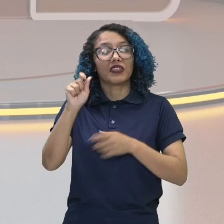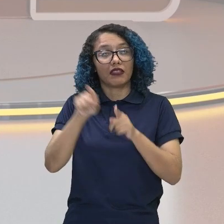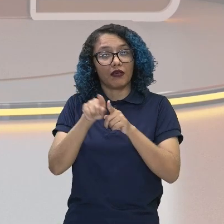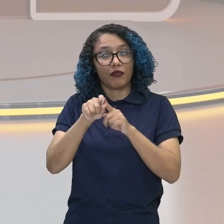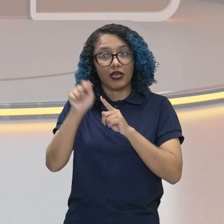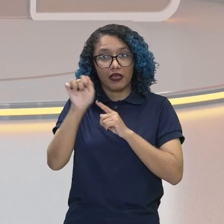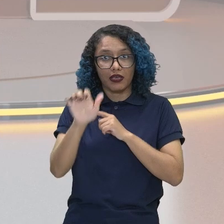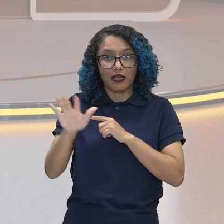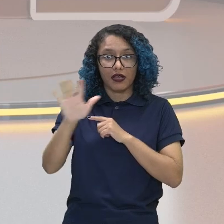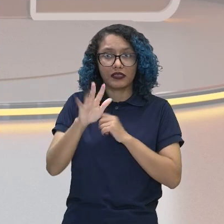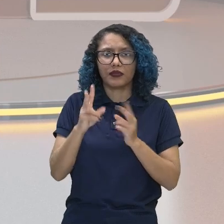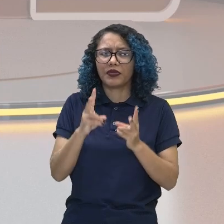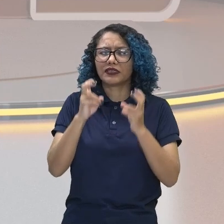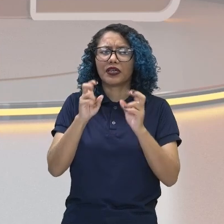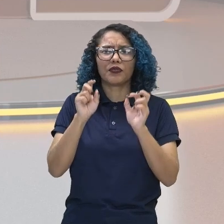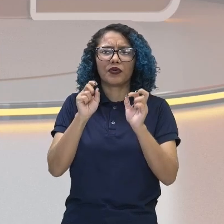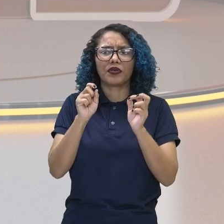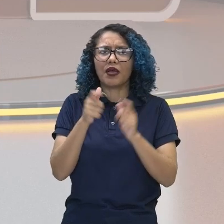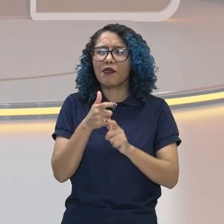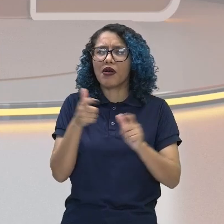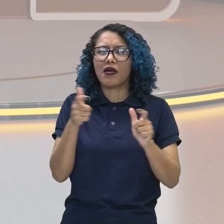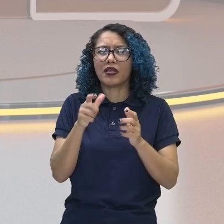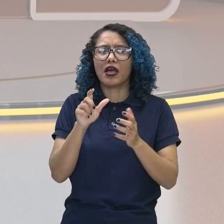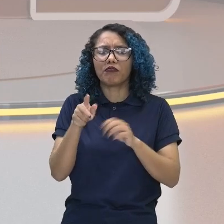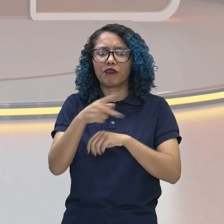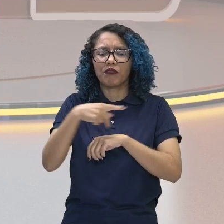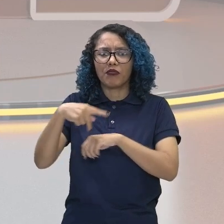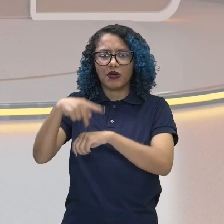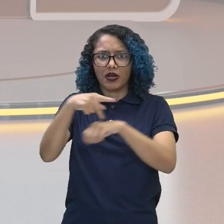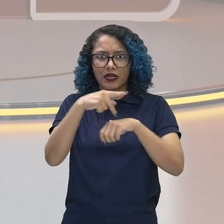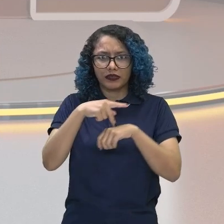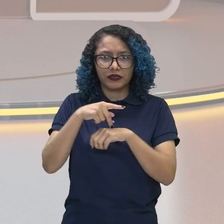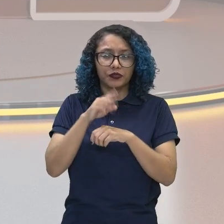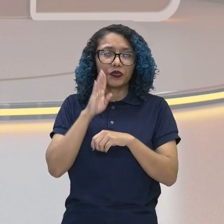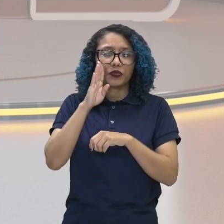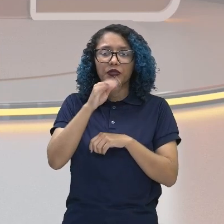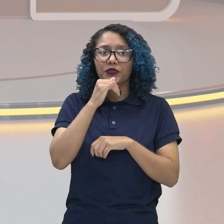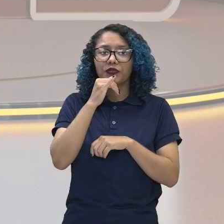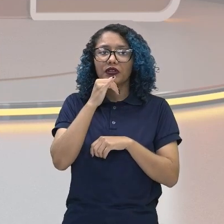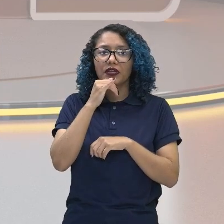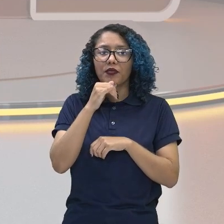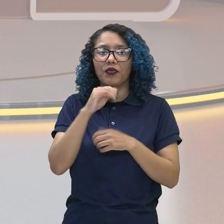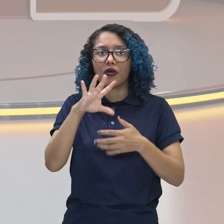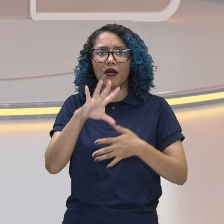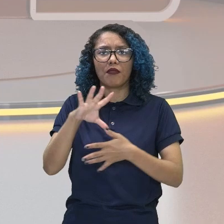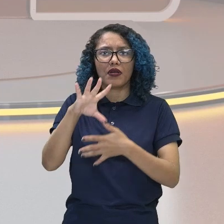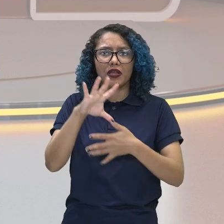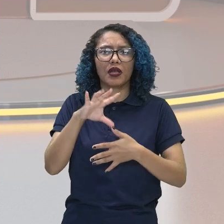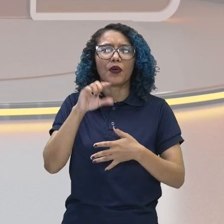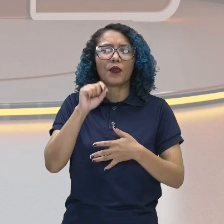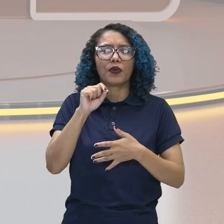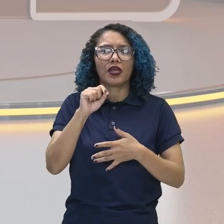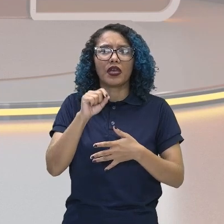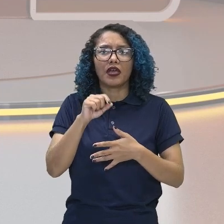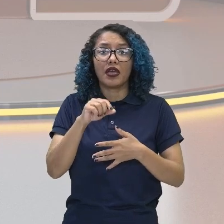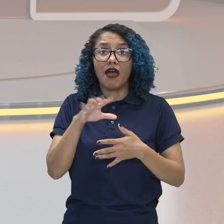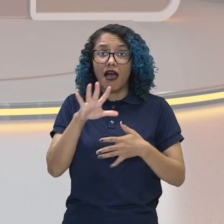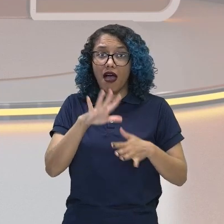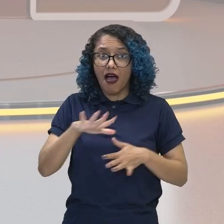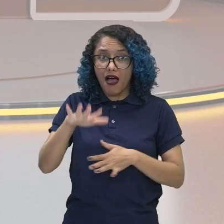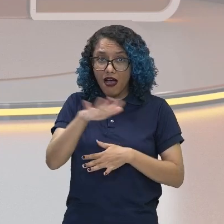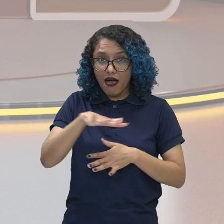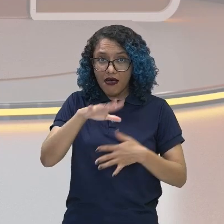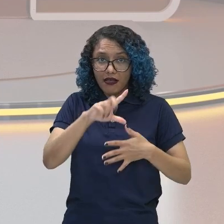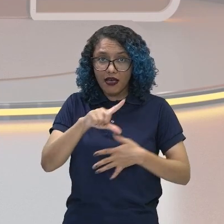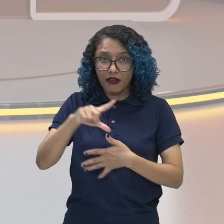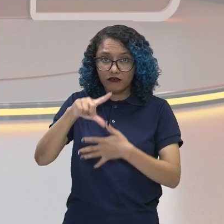observa, gente, que a maioria desses países, principalmente em relação, por exemplo, à América, pegando a parte da América Latina, a